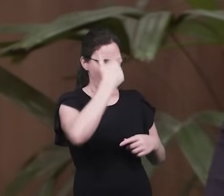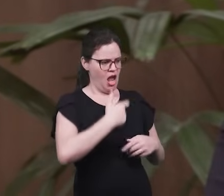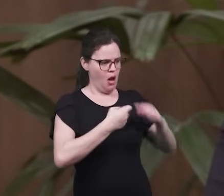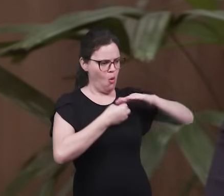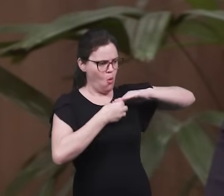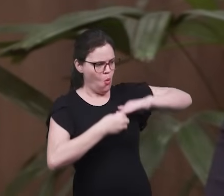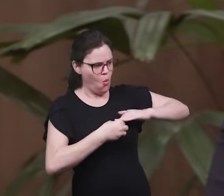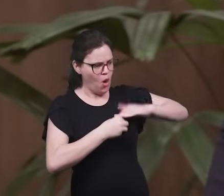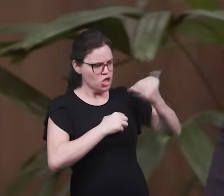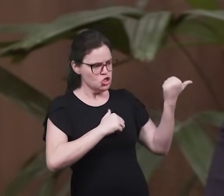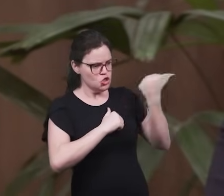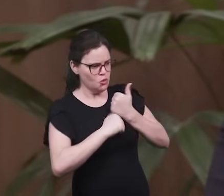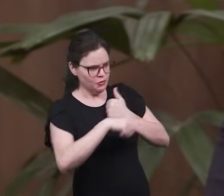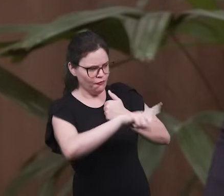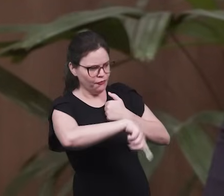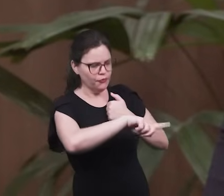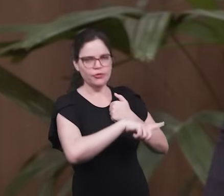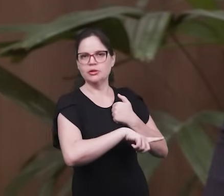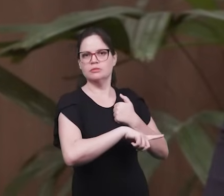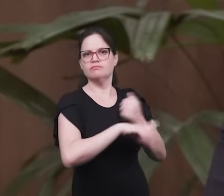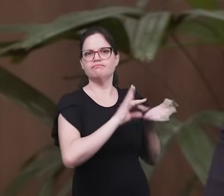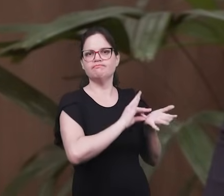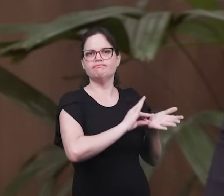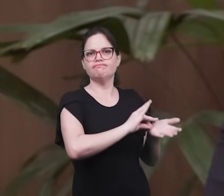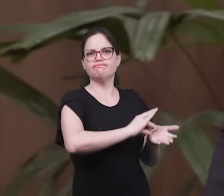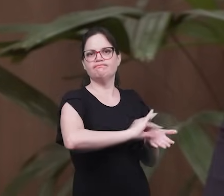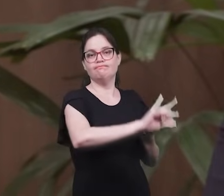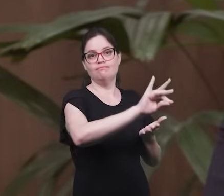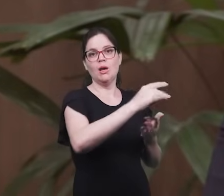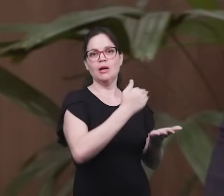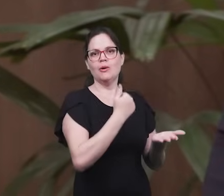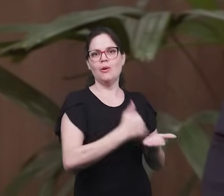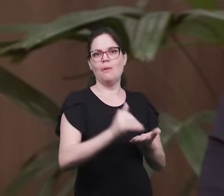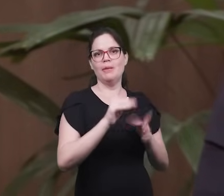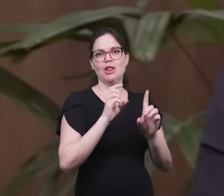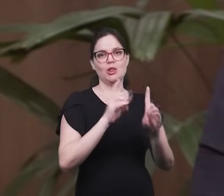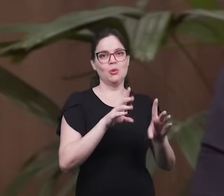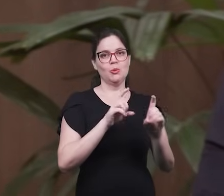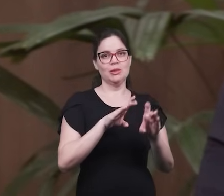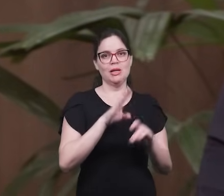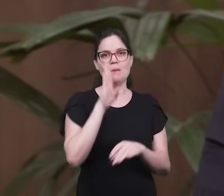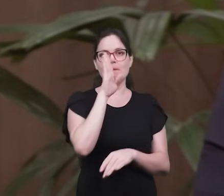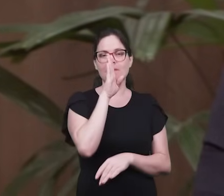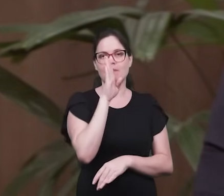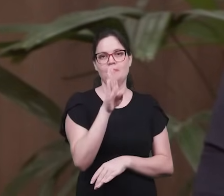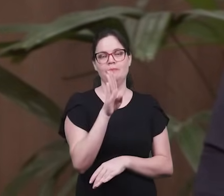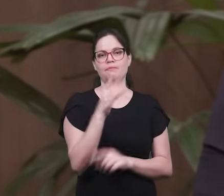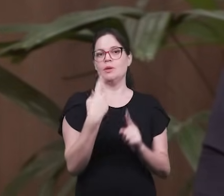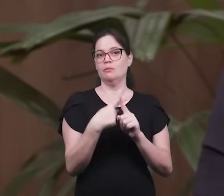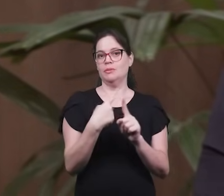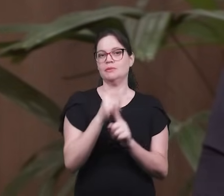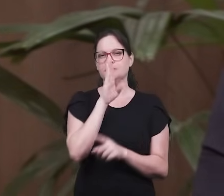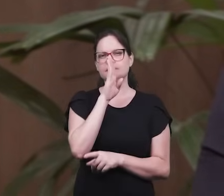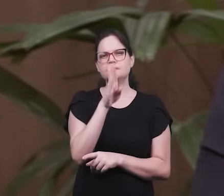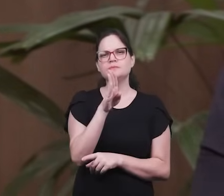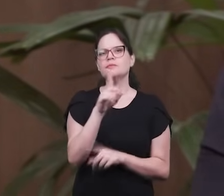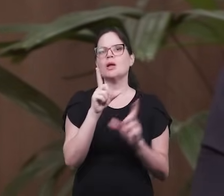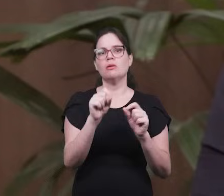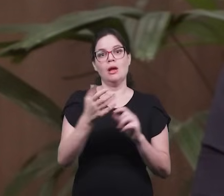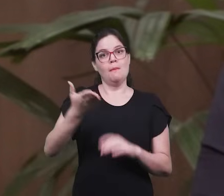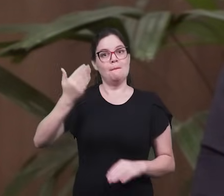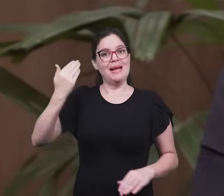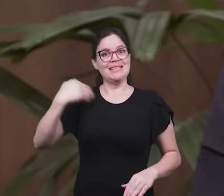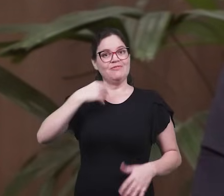sacrifício de Jesus. Então, quando entra a doutrina de Balaão aqui, o interessante é que Balaão, na palavra de Deus,